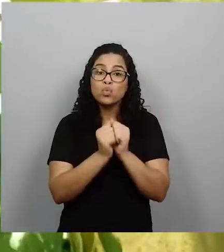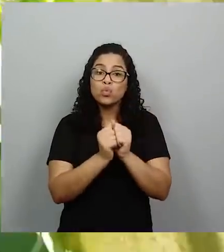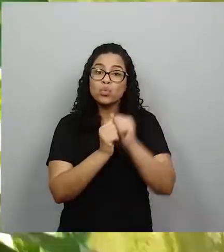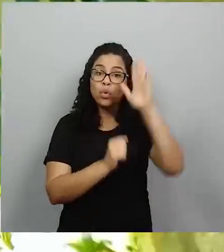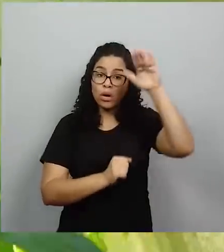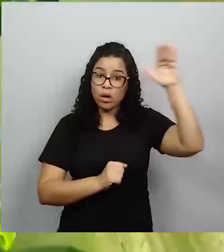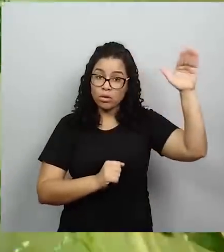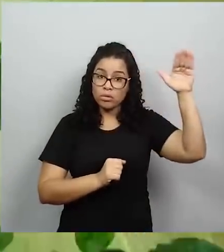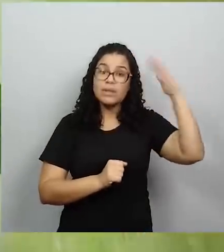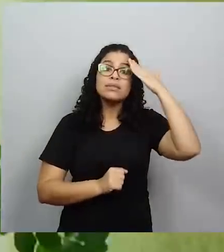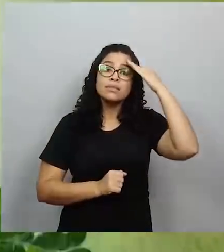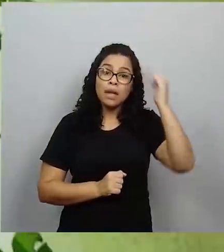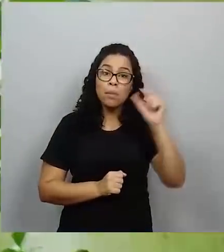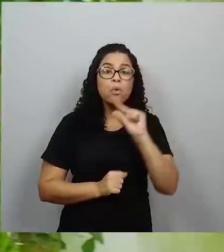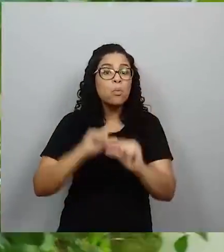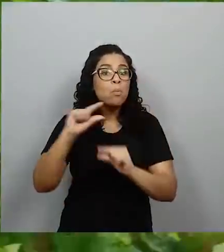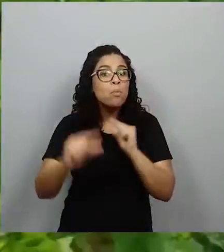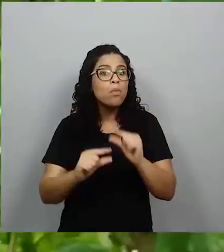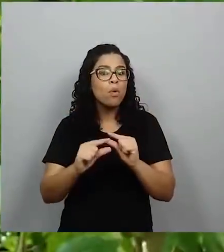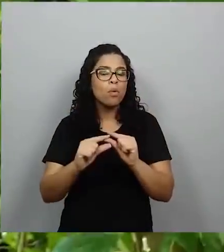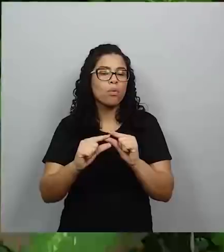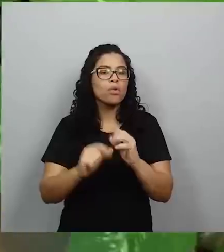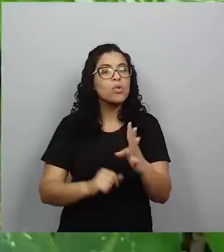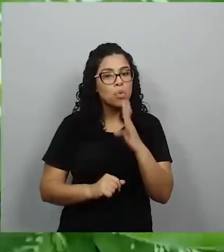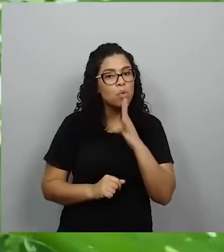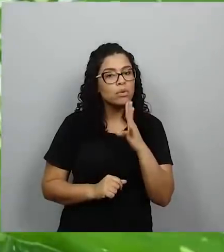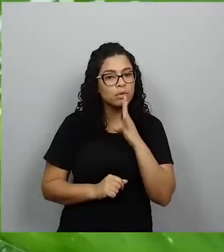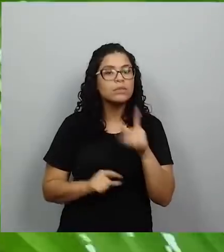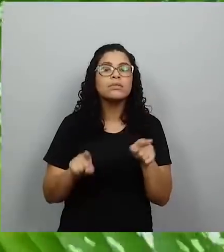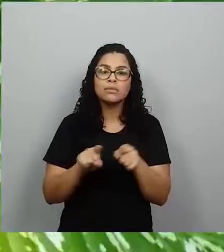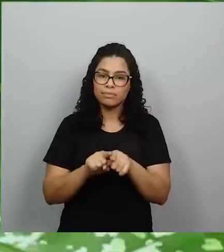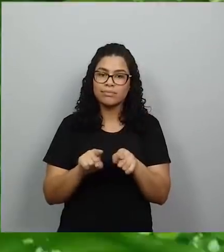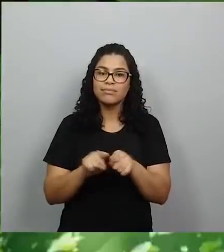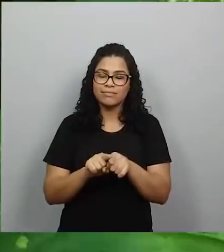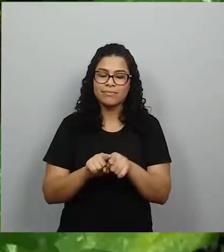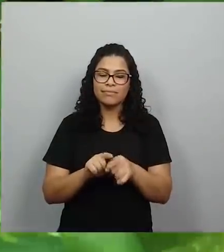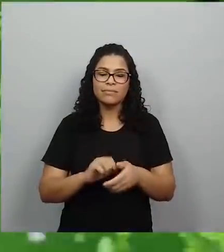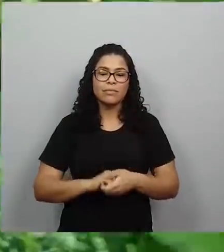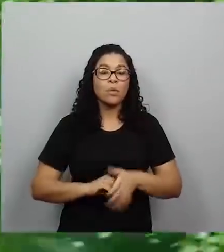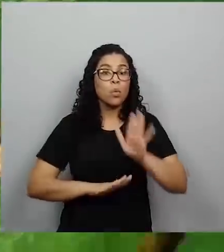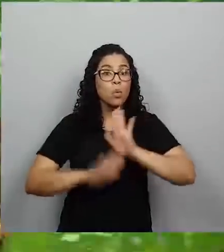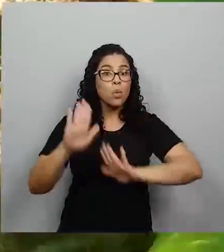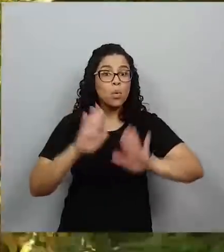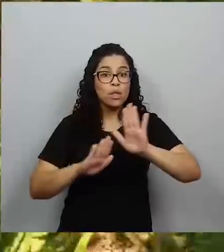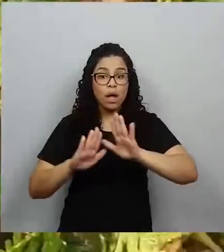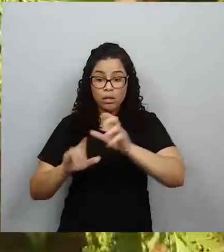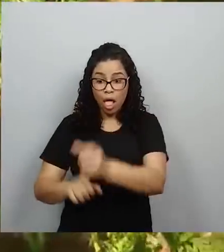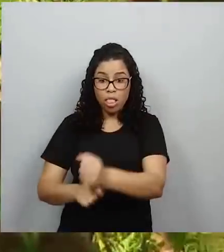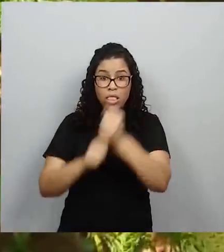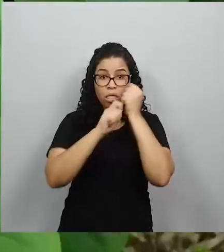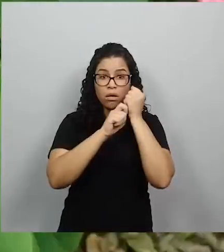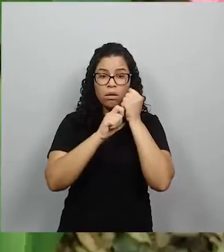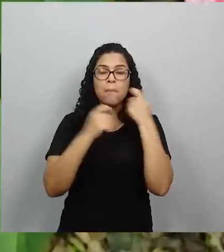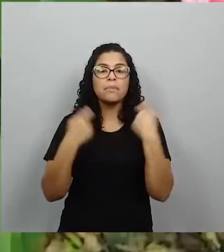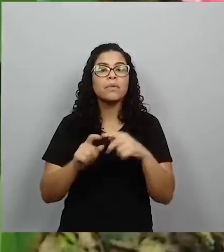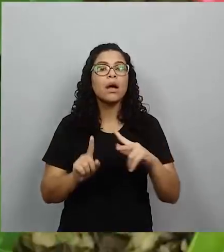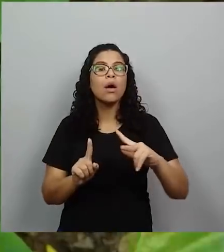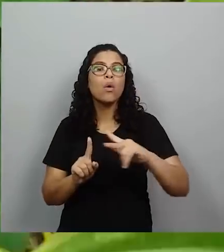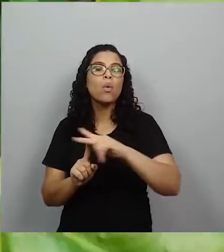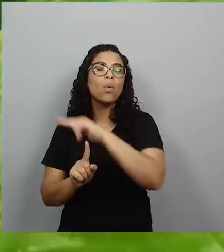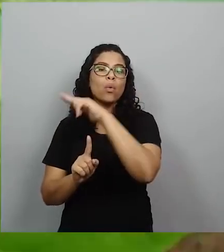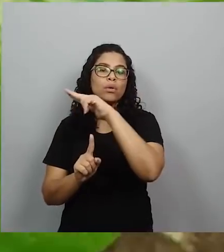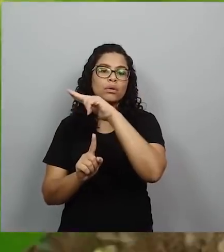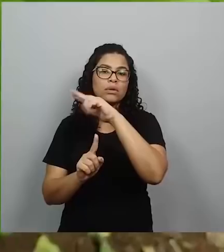plantas e conheça um pouco sobre elas. Também temos que ter o cuidado em não arrancar a planta, e sim cortar